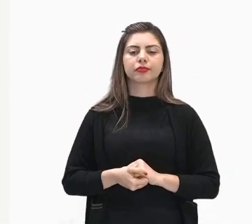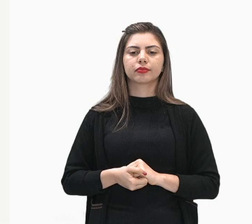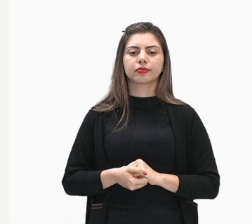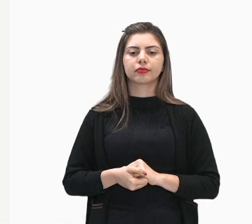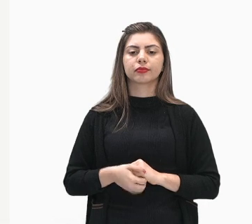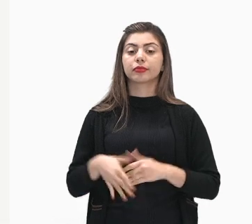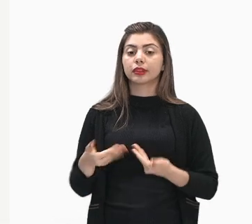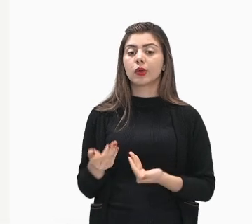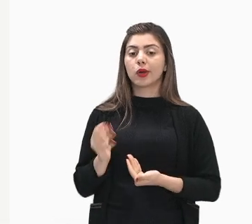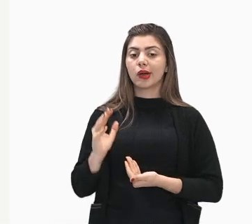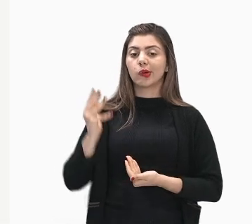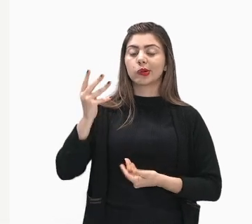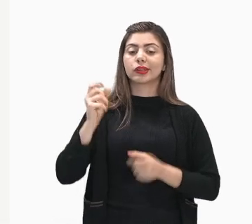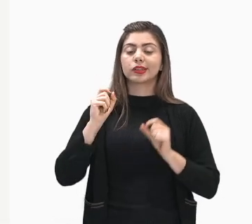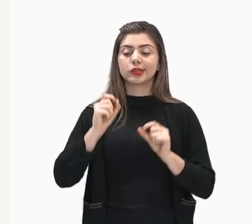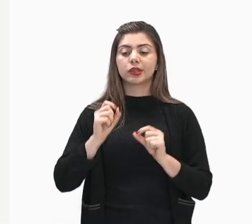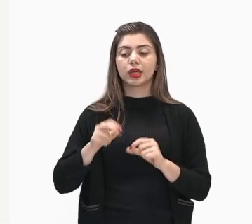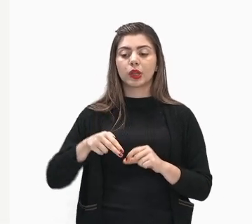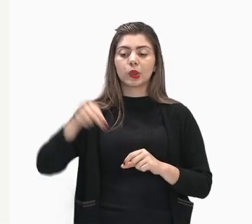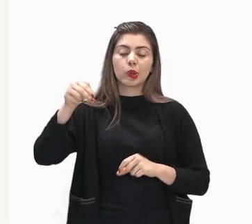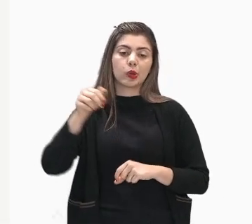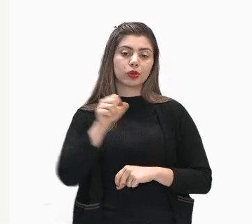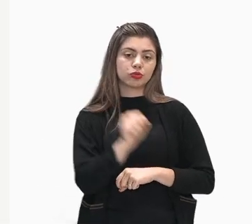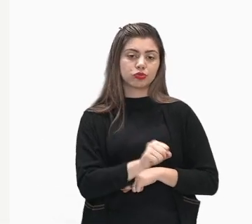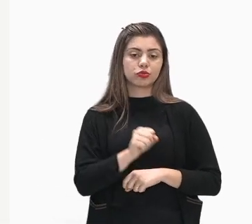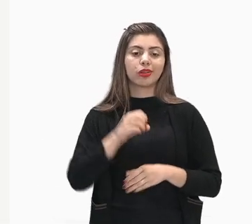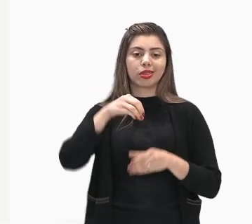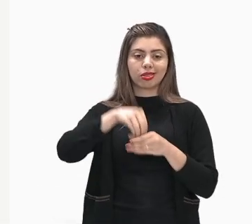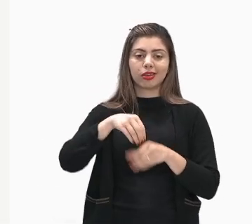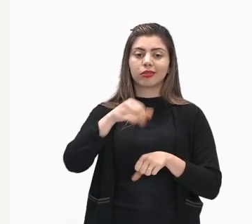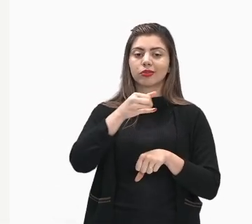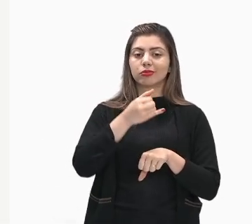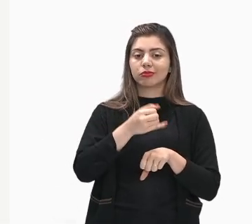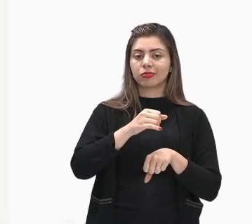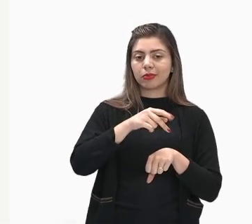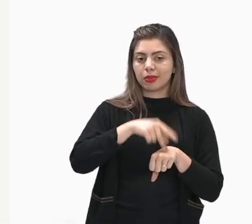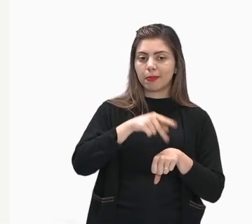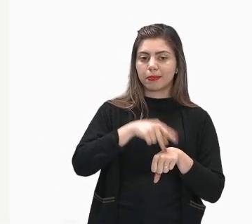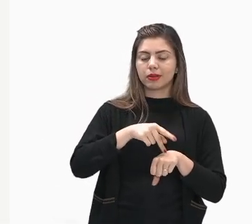nos polos magnéticos, né? Bem,